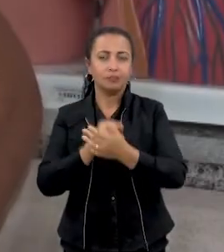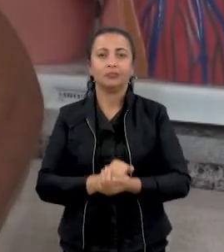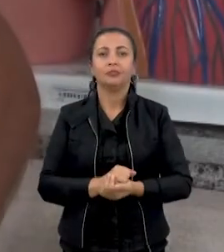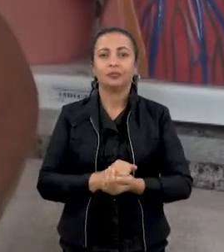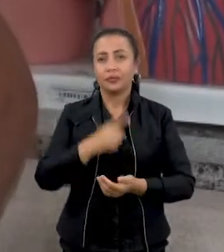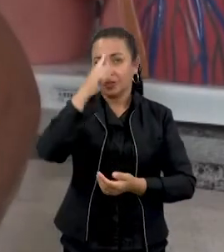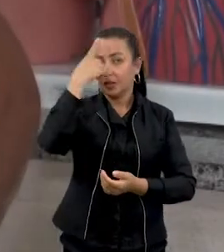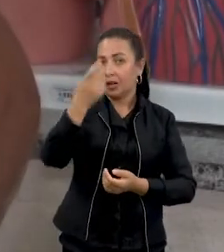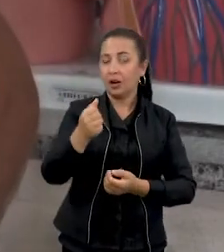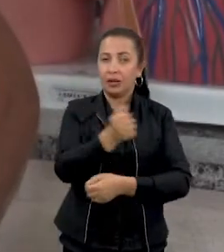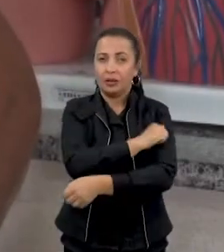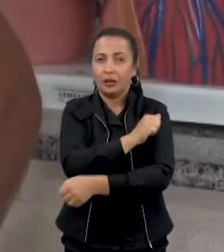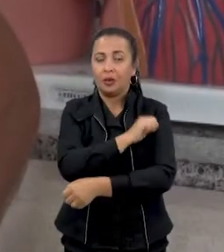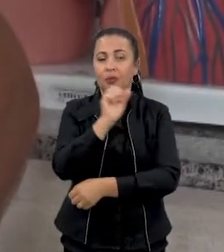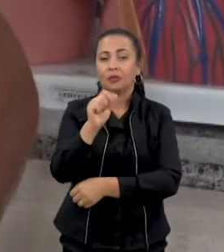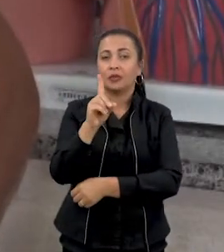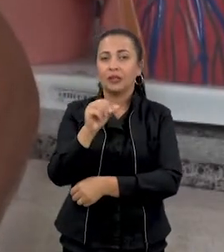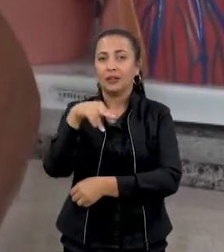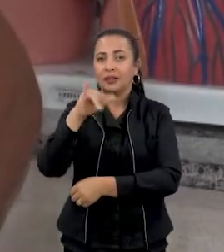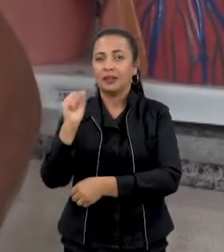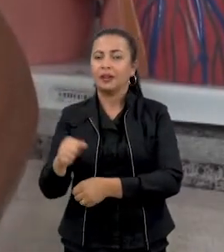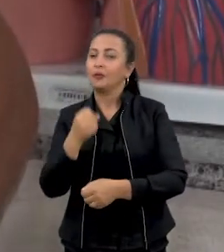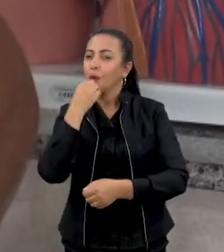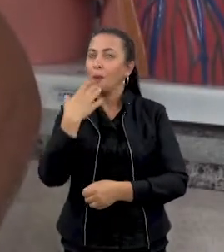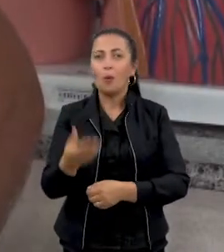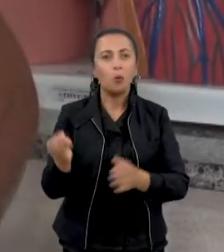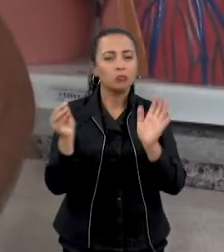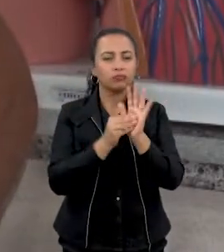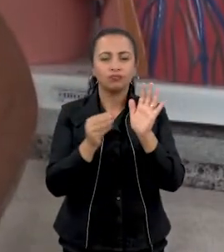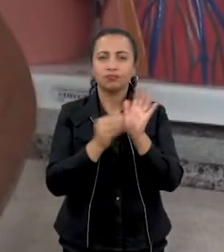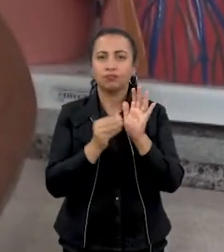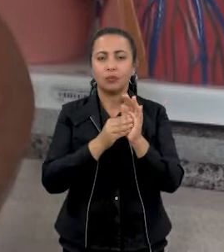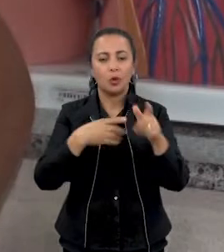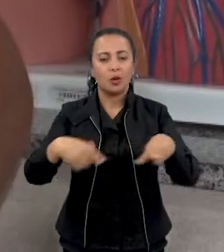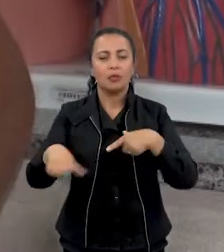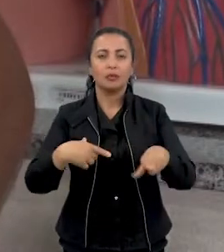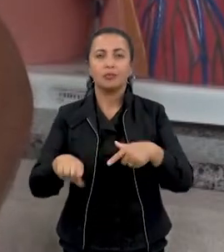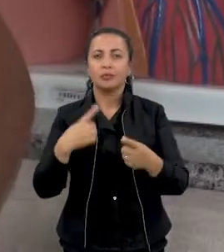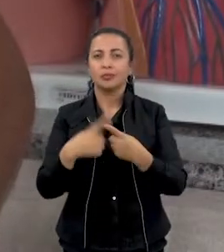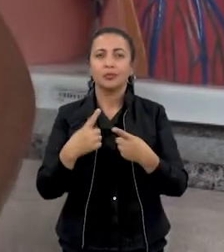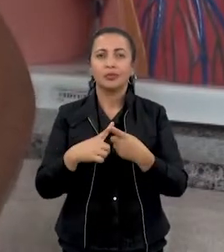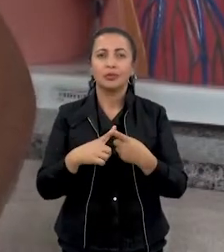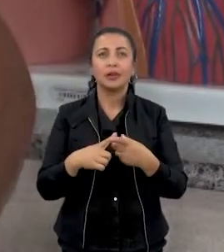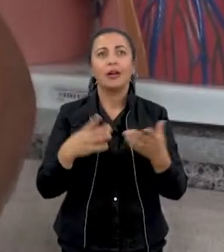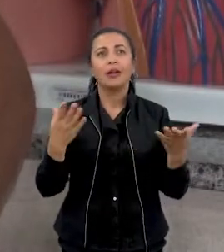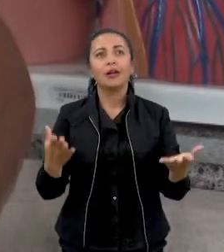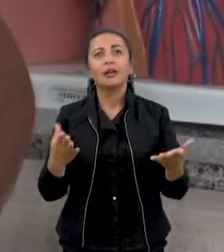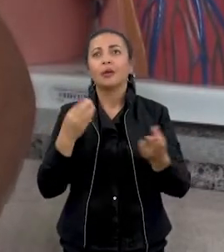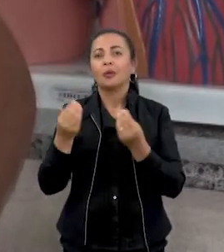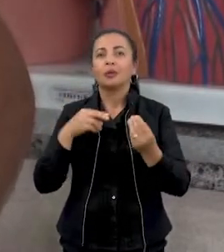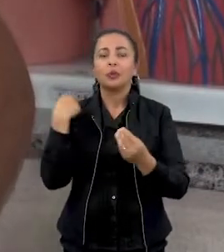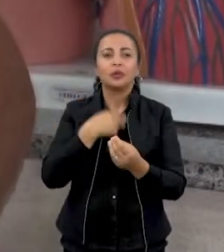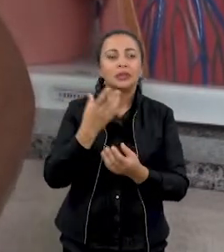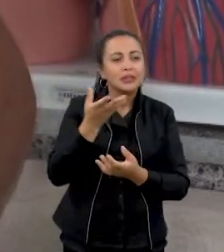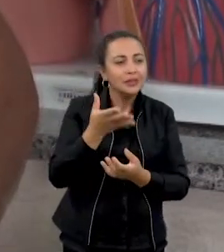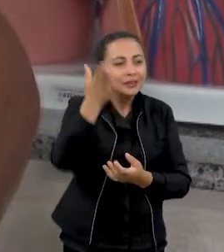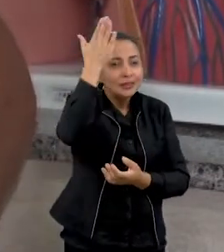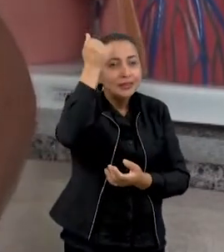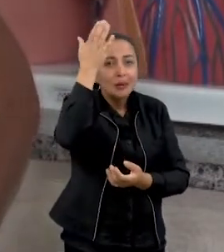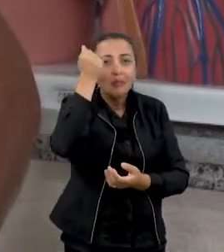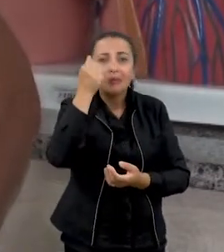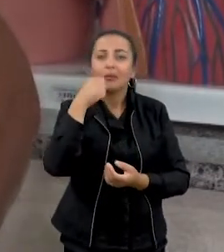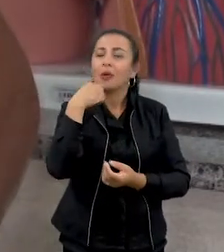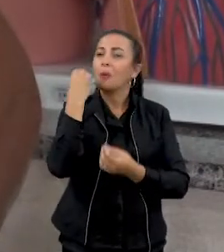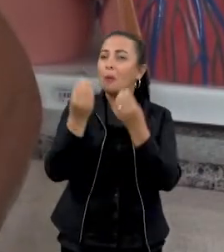de Daniele, da gente trabalhar nesse sentido, caiu como uma luva na nossa proposta aqui de trabalho, que era uma forma da gente